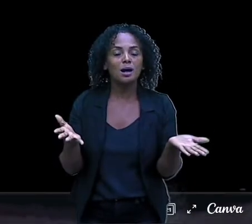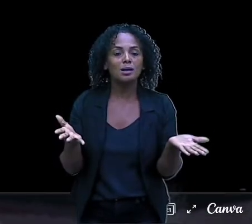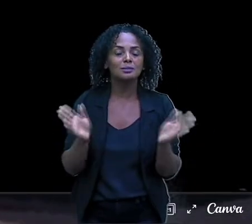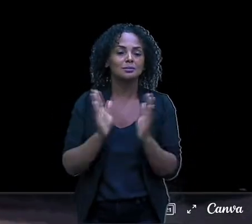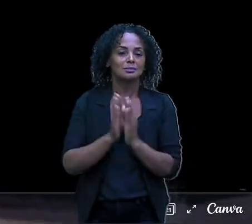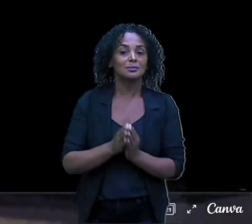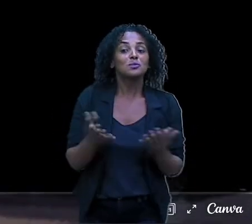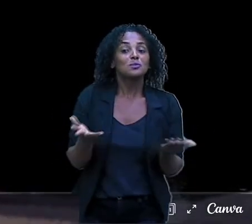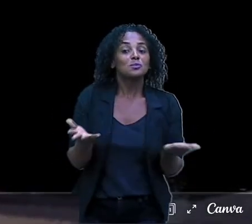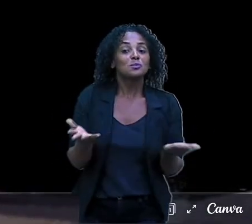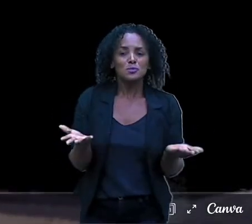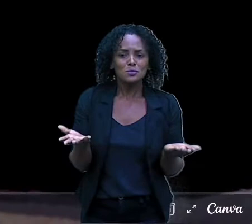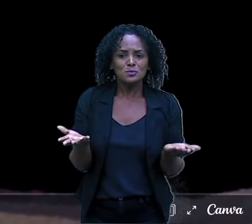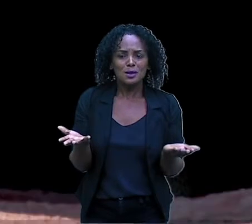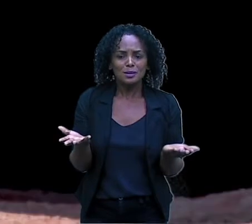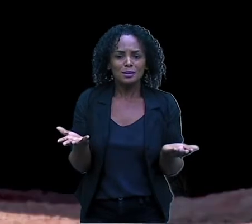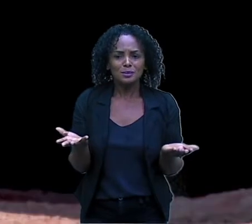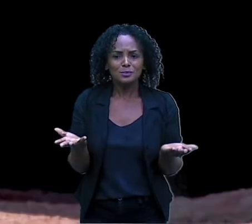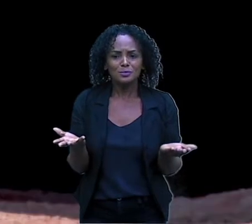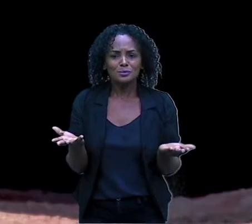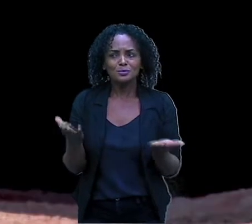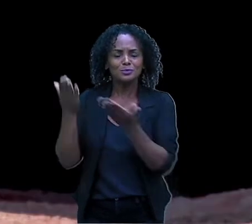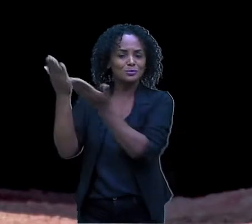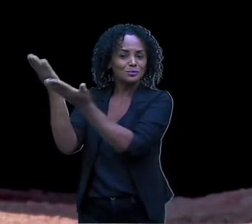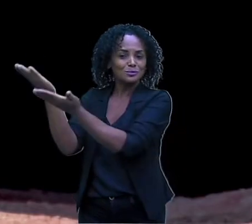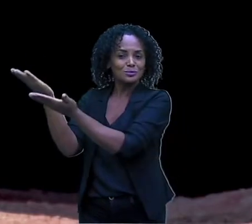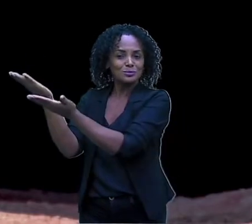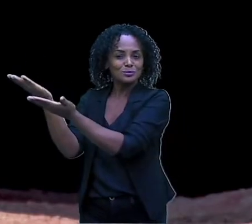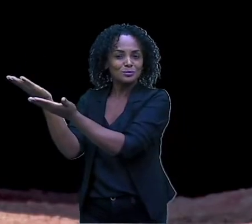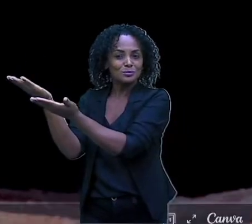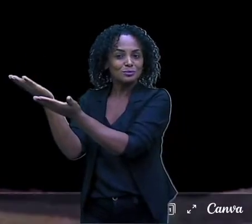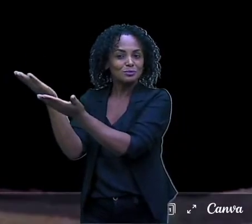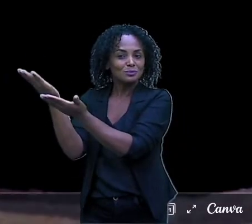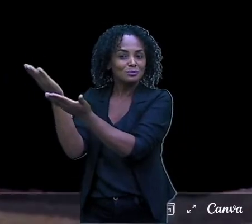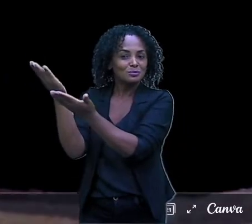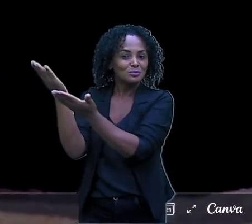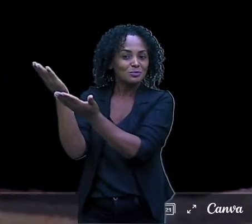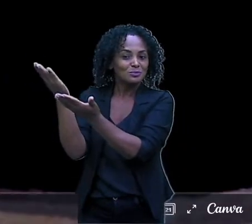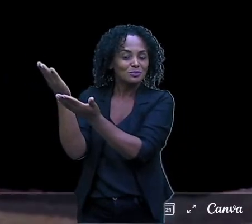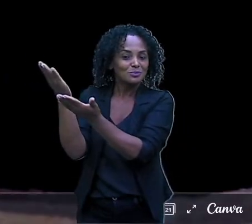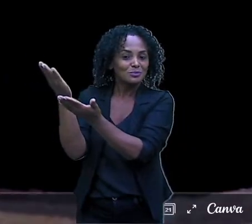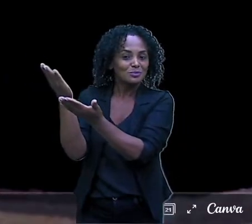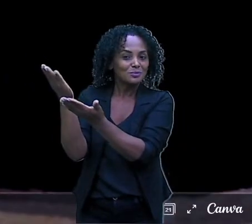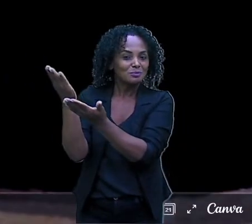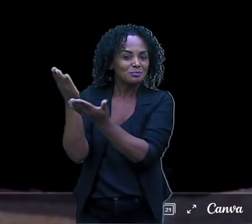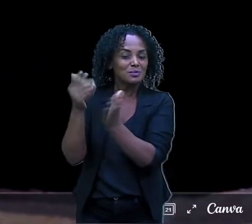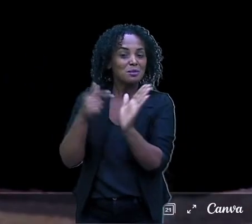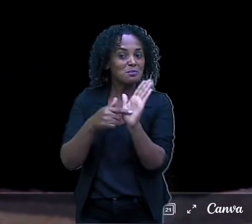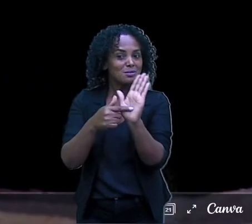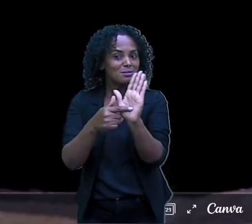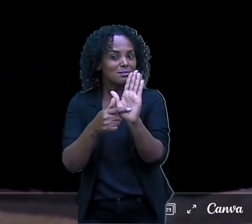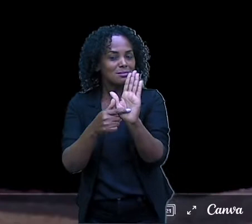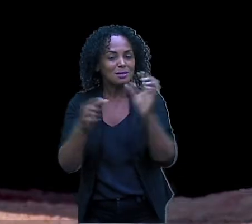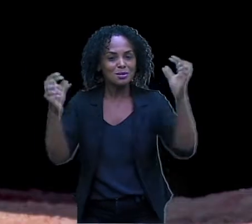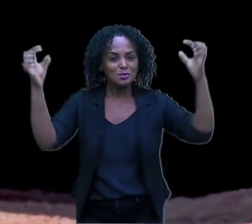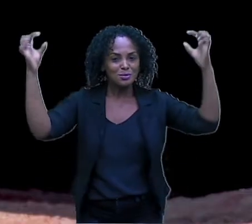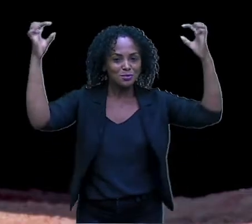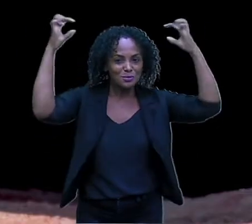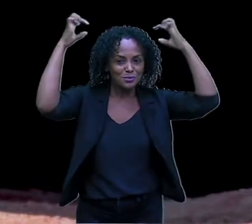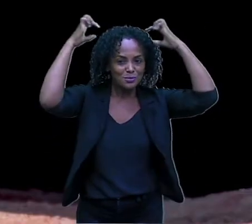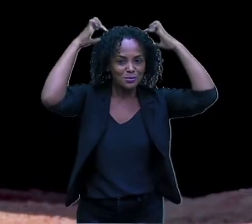game? Temos aqui o urso. Abaixa um pouquinho aí para os meninos verem a carinha do urso, César. Isso aí, agora